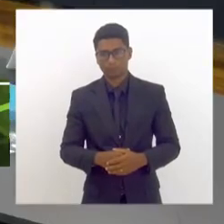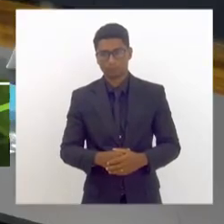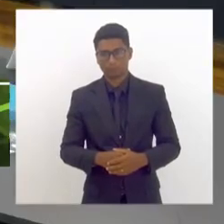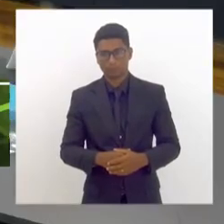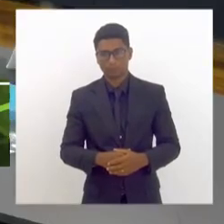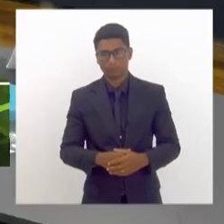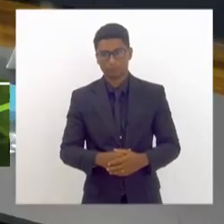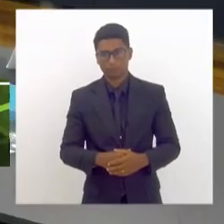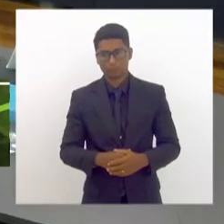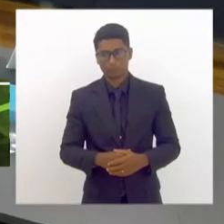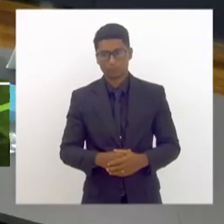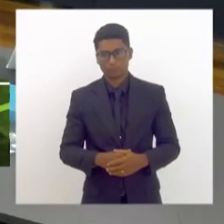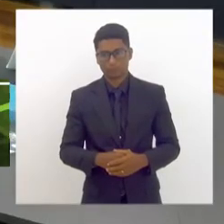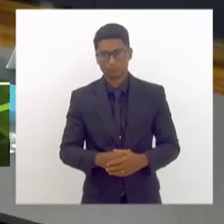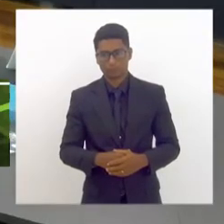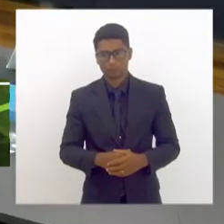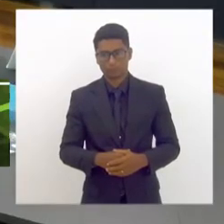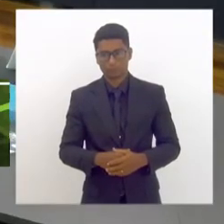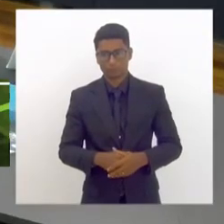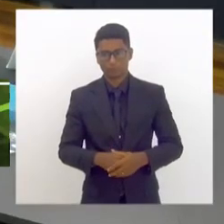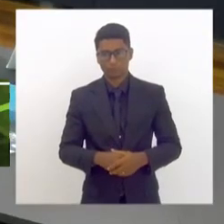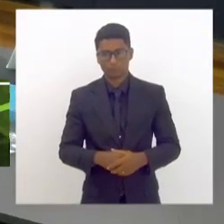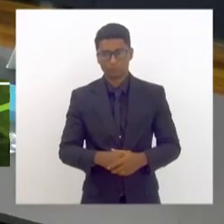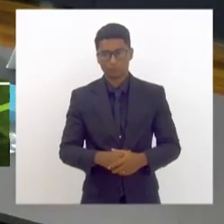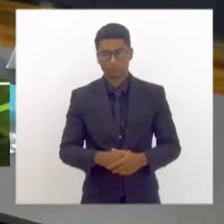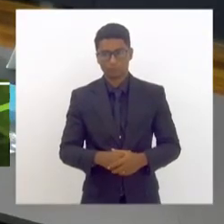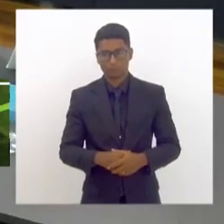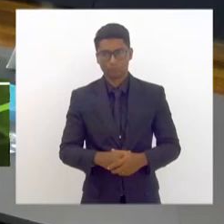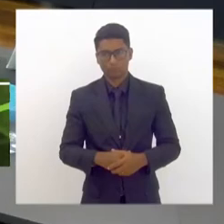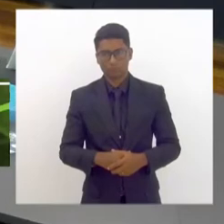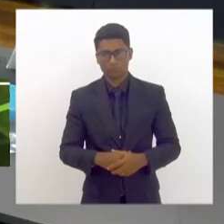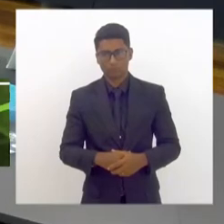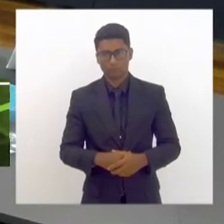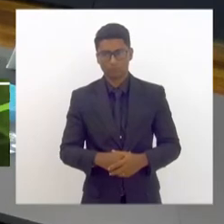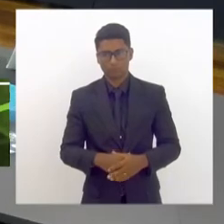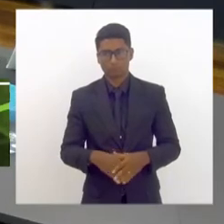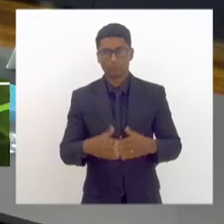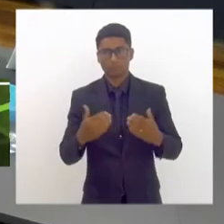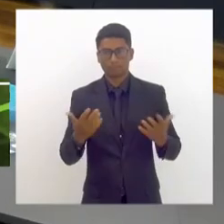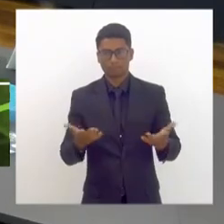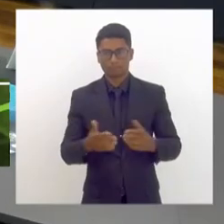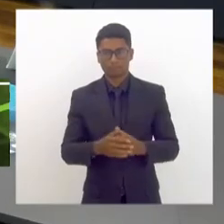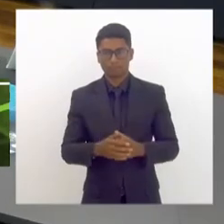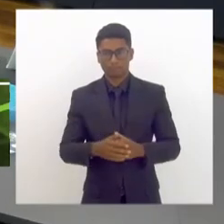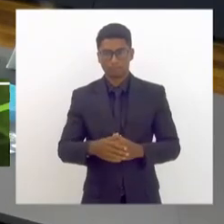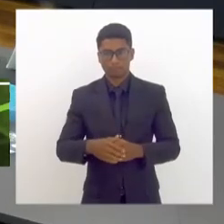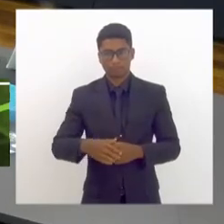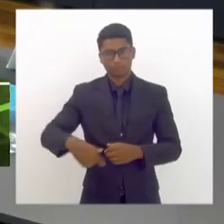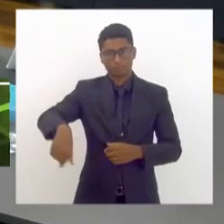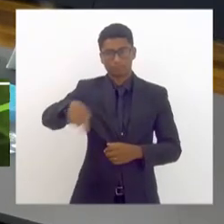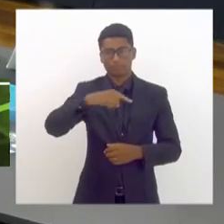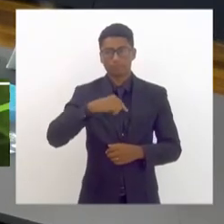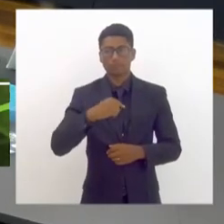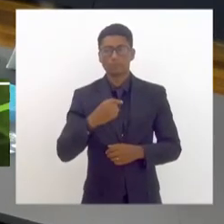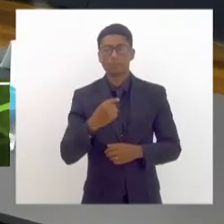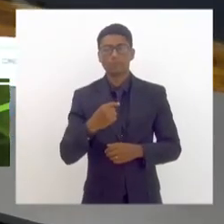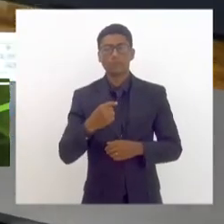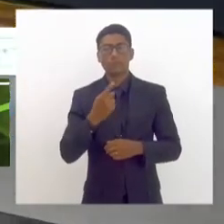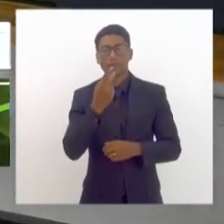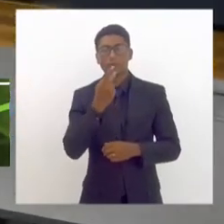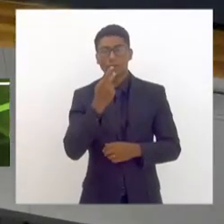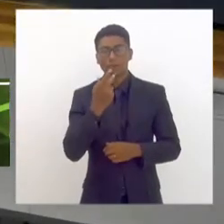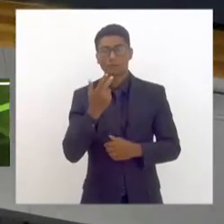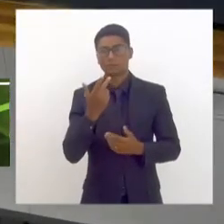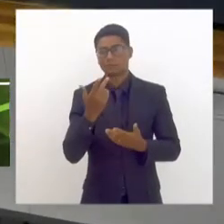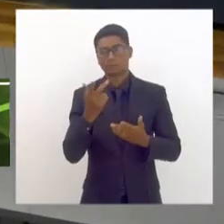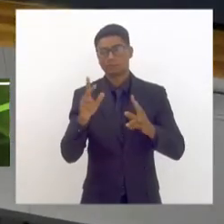Eu posso só falar... Por favor, assim, só, já que a gente está, né, falando um pouco do conjunto das questões...